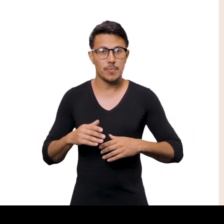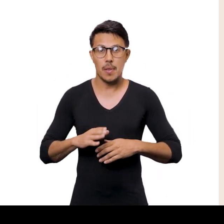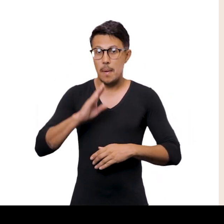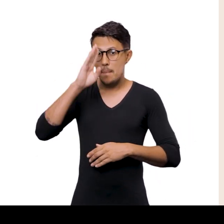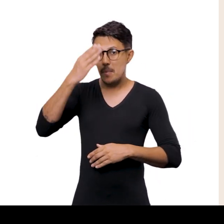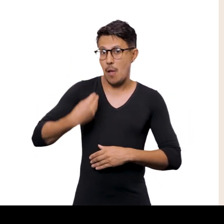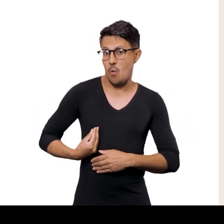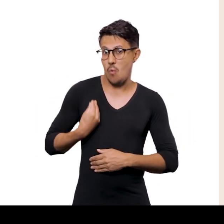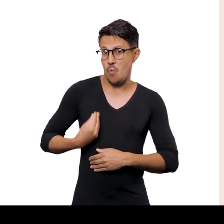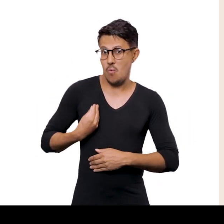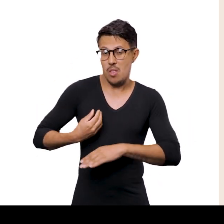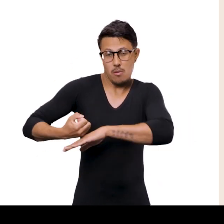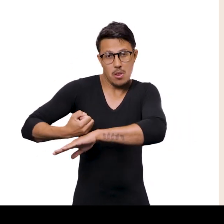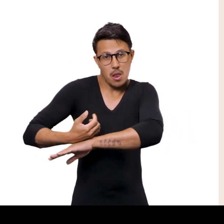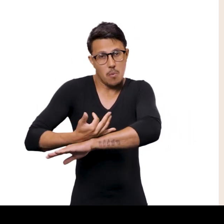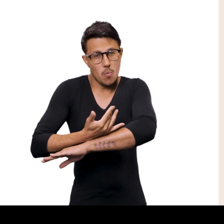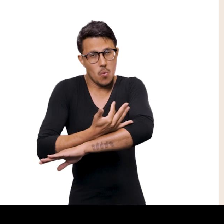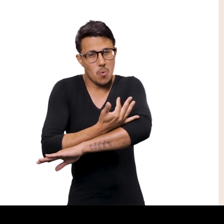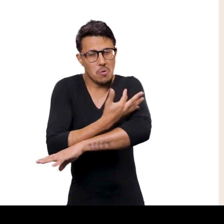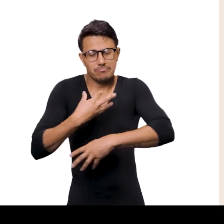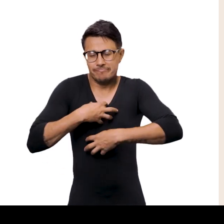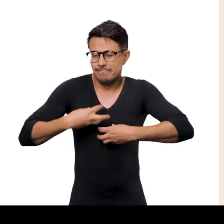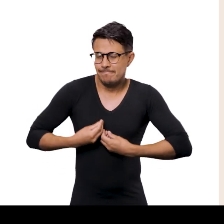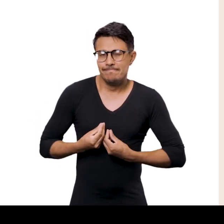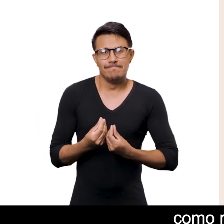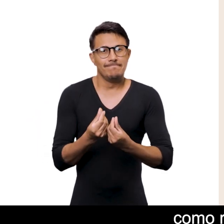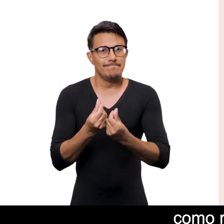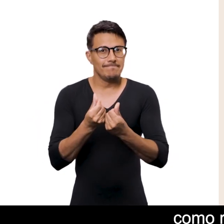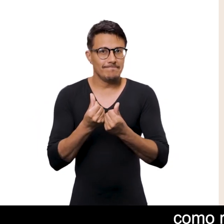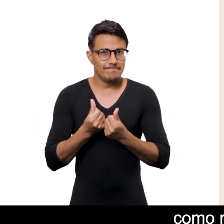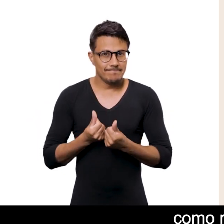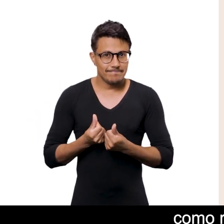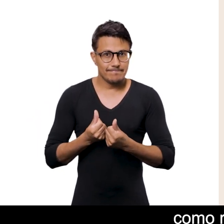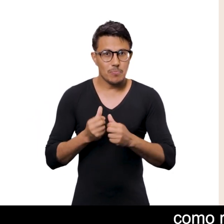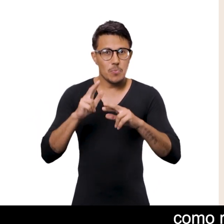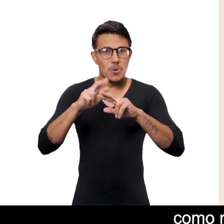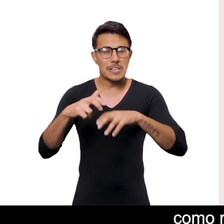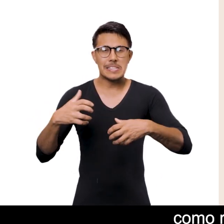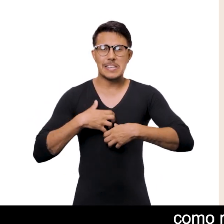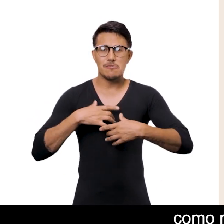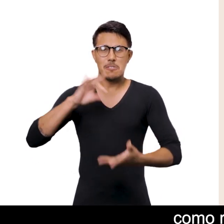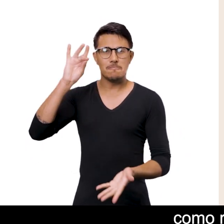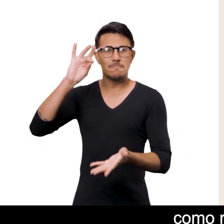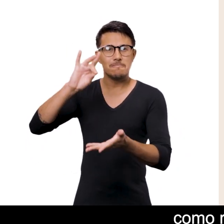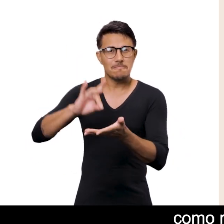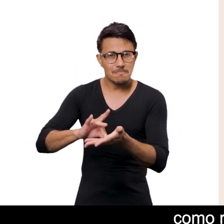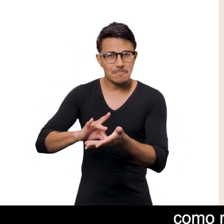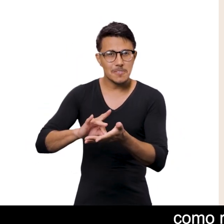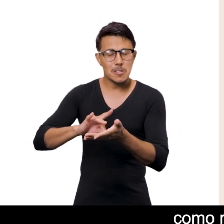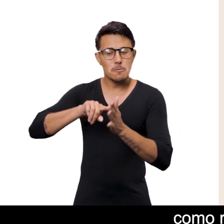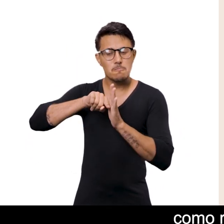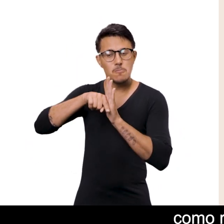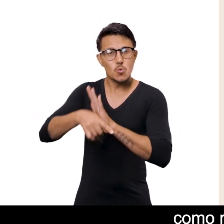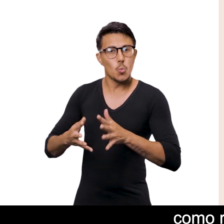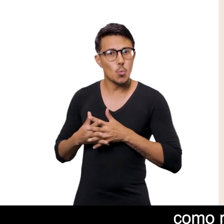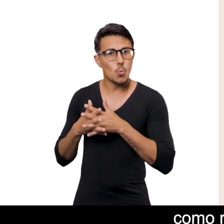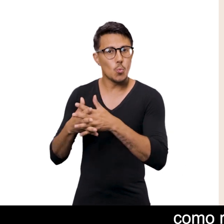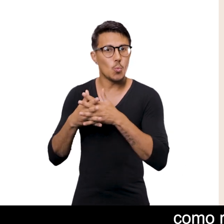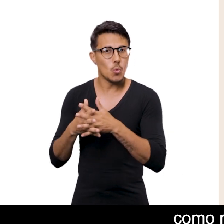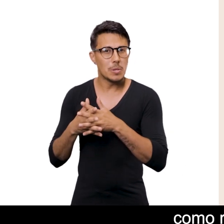Coração como centro vital de emoções e sensibilidades, como repositório de sentimentos sinceros,